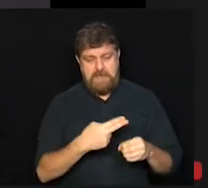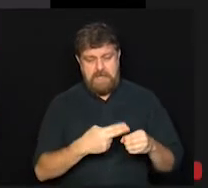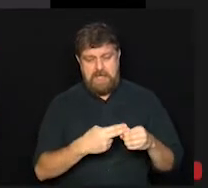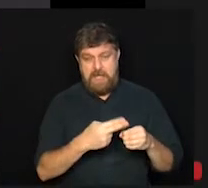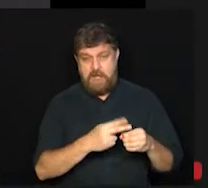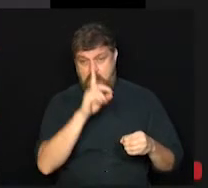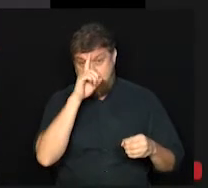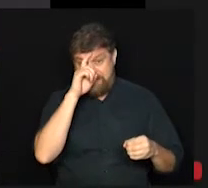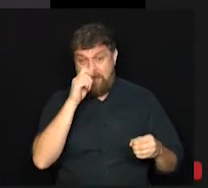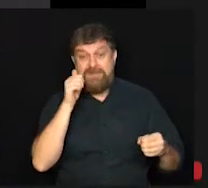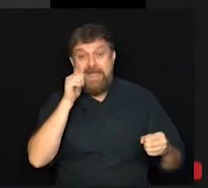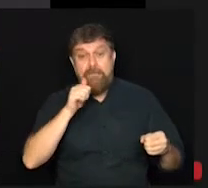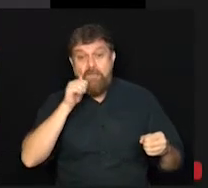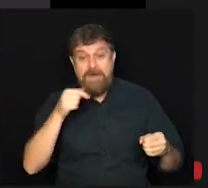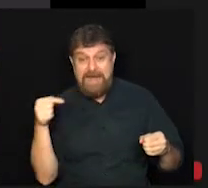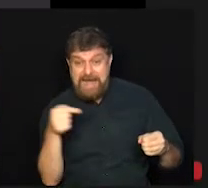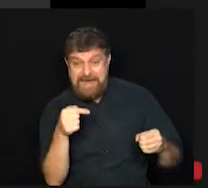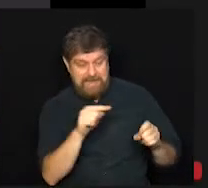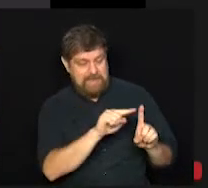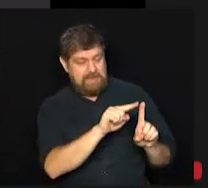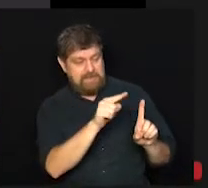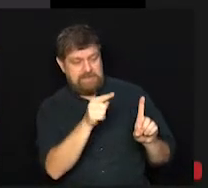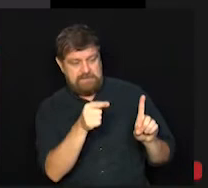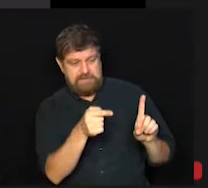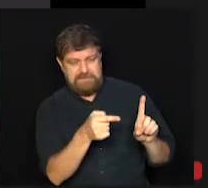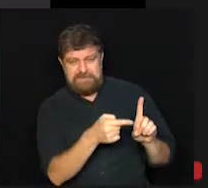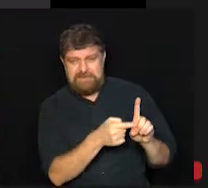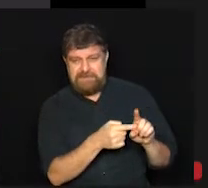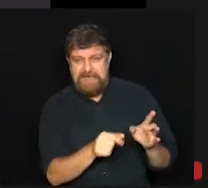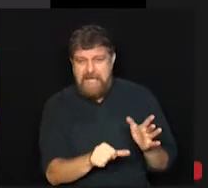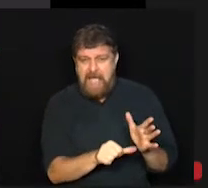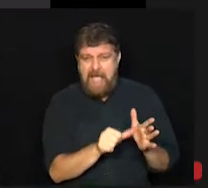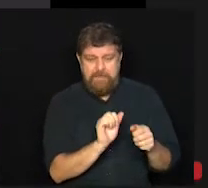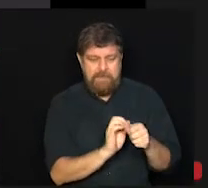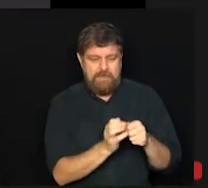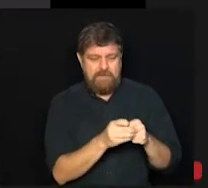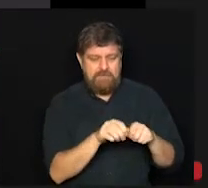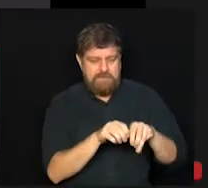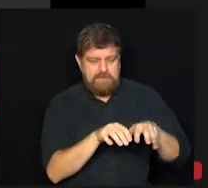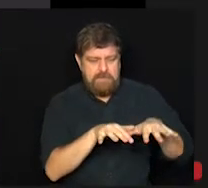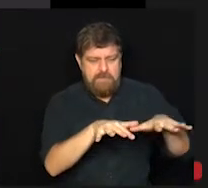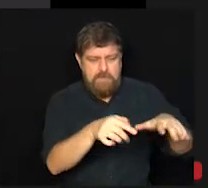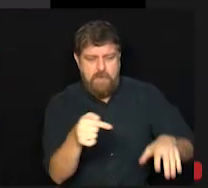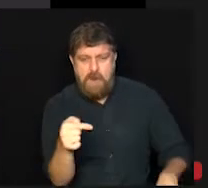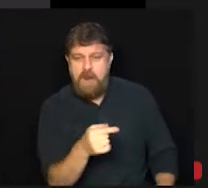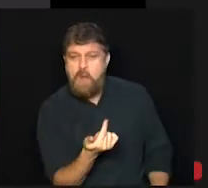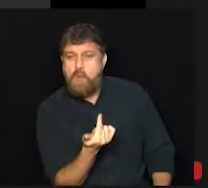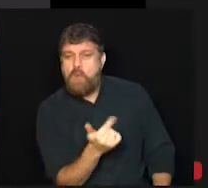particular, as gestantes, na primeira onda, basicamente não havia